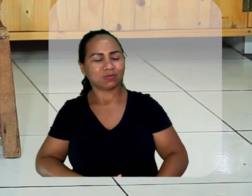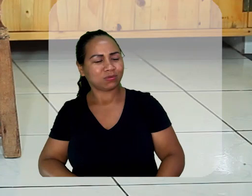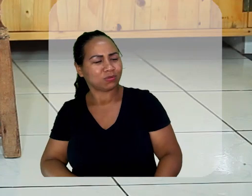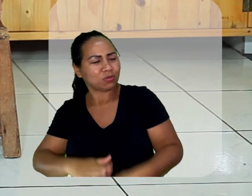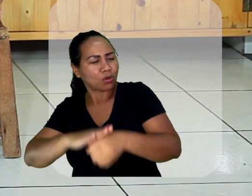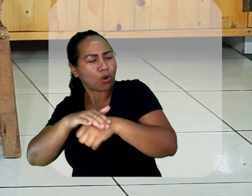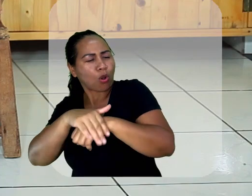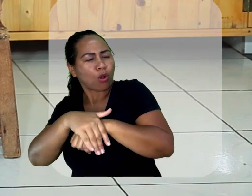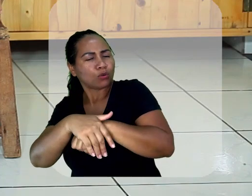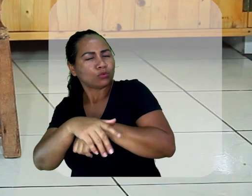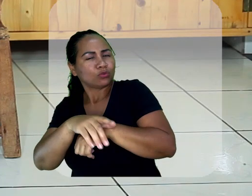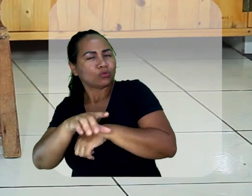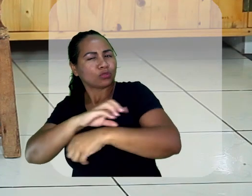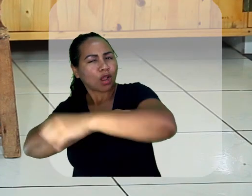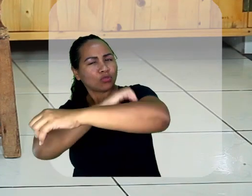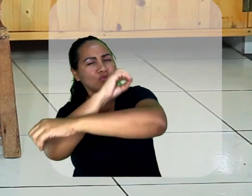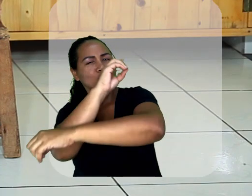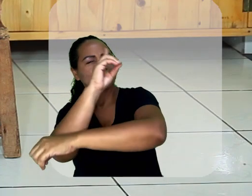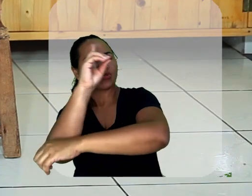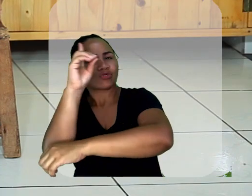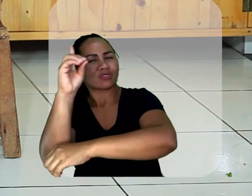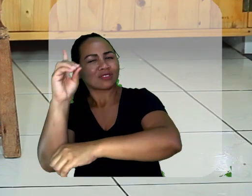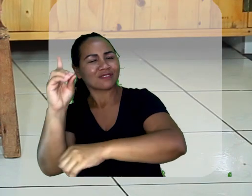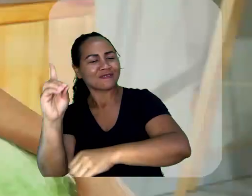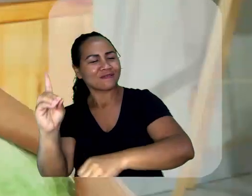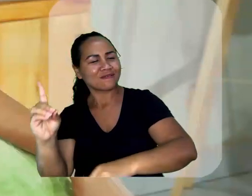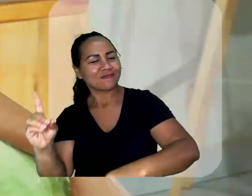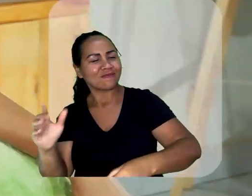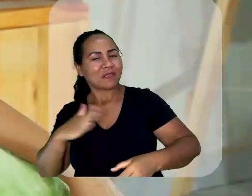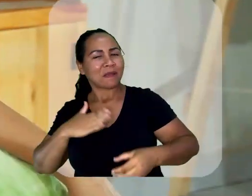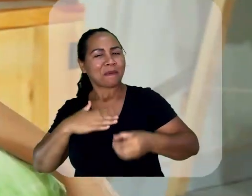Noites e dias em Moçambique.